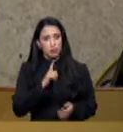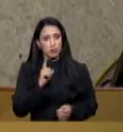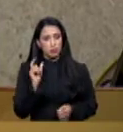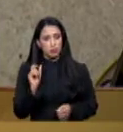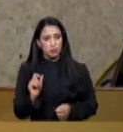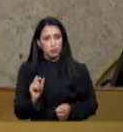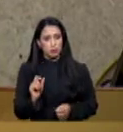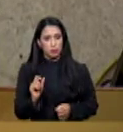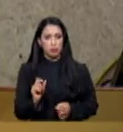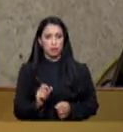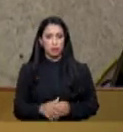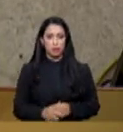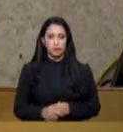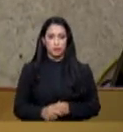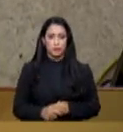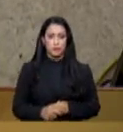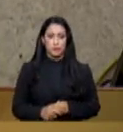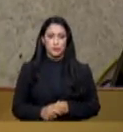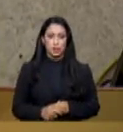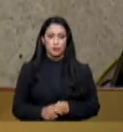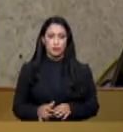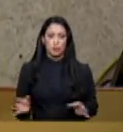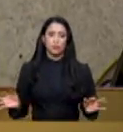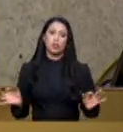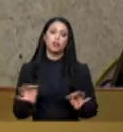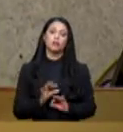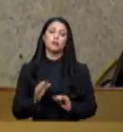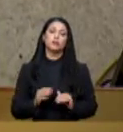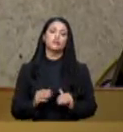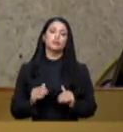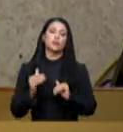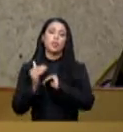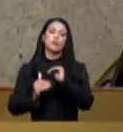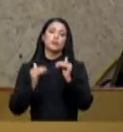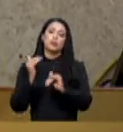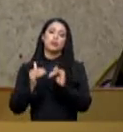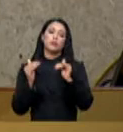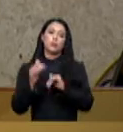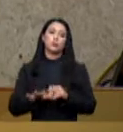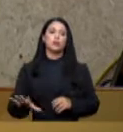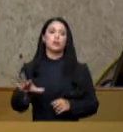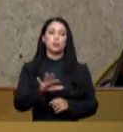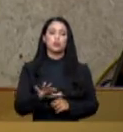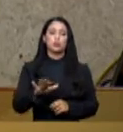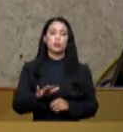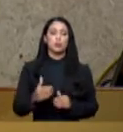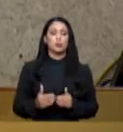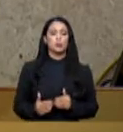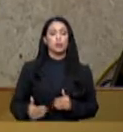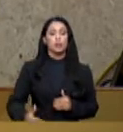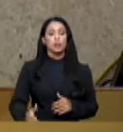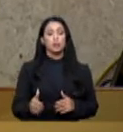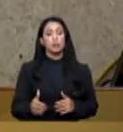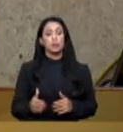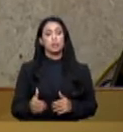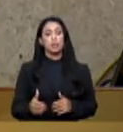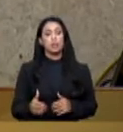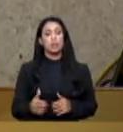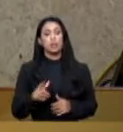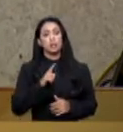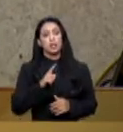ao saneamento, o Ministério do Desenvolvimento Regional, a partir do acompanhamento das